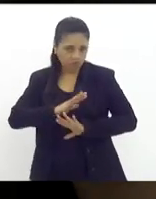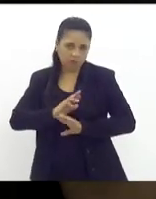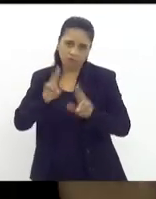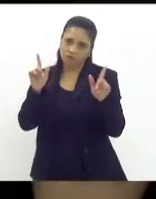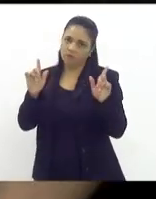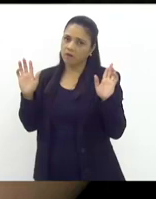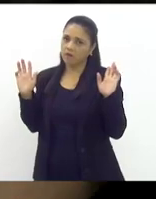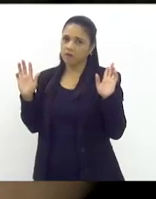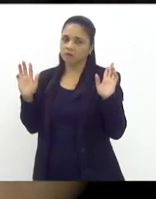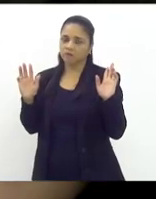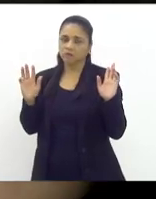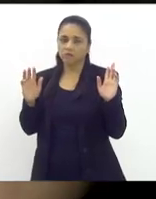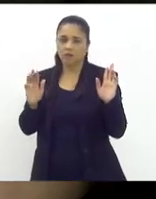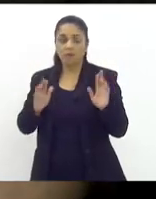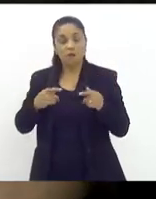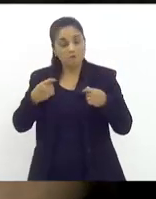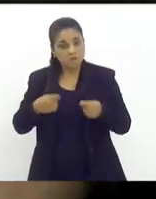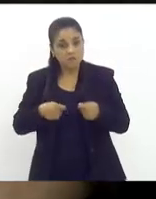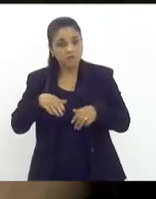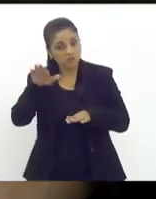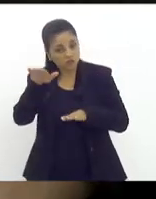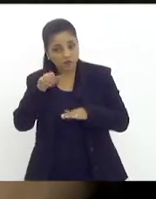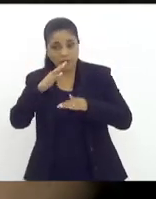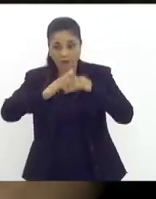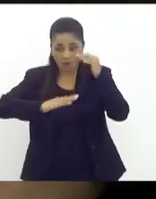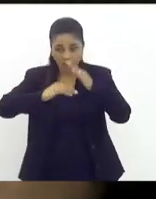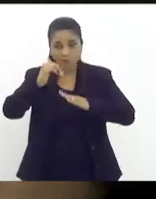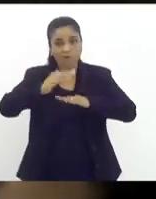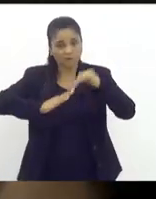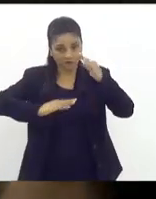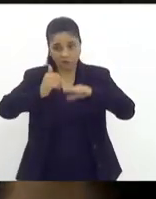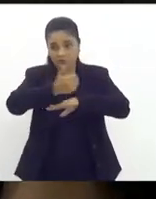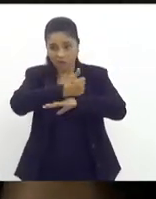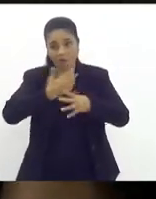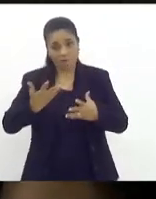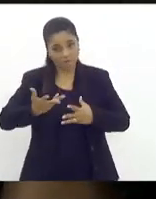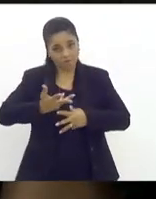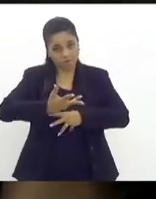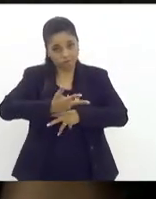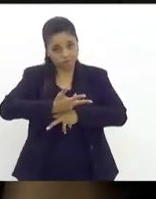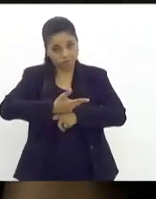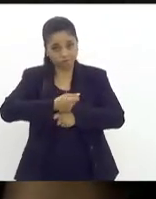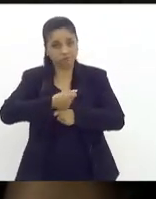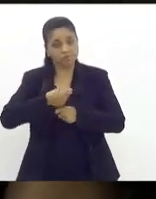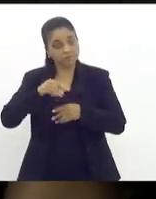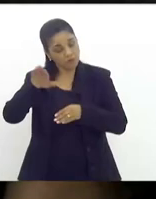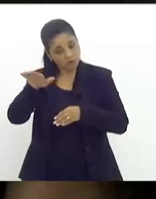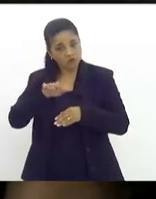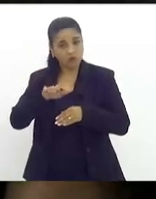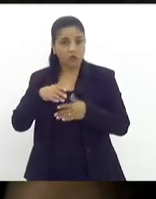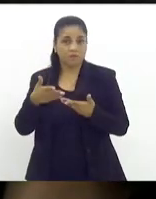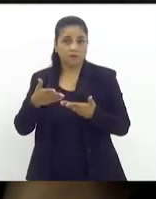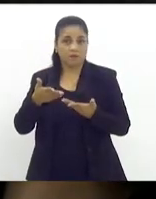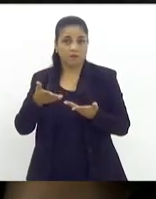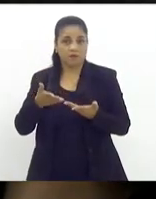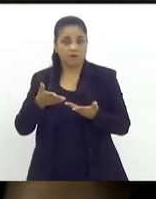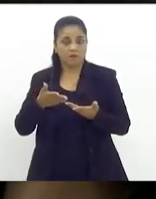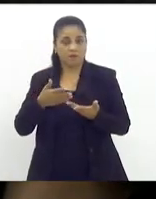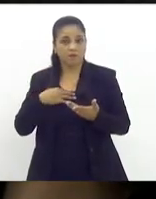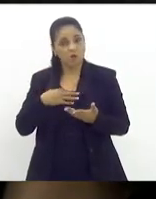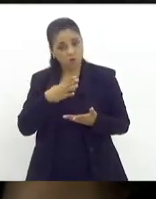seja multidisciplinar. Você pode ser o responsável e ir chamando outros para complementar. O senhor tem